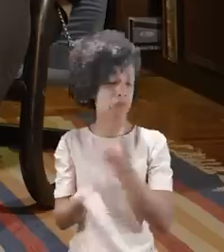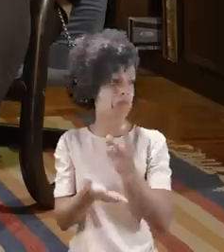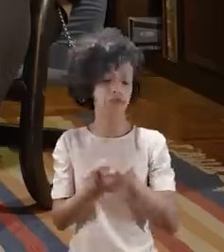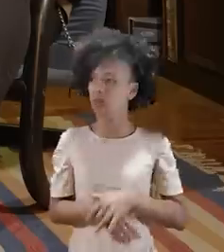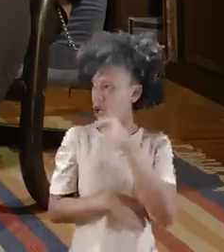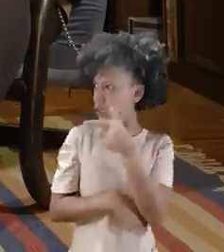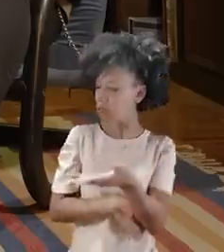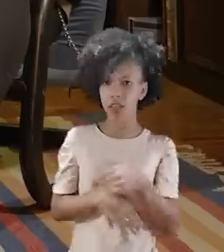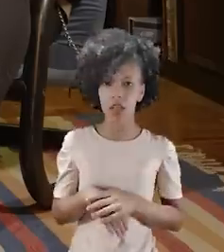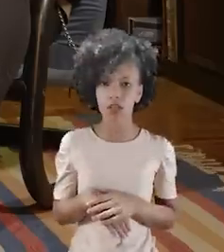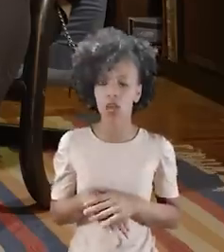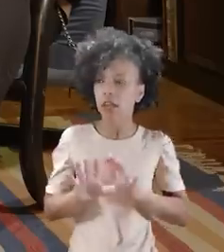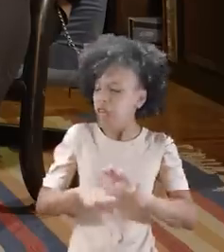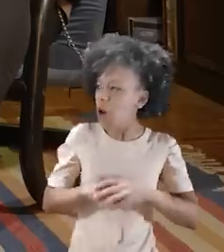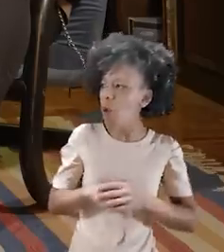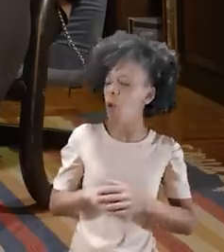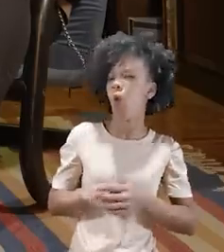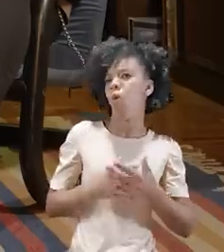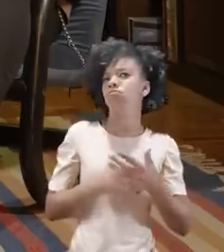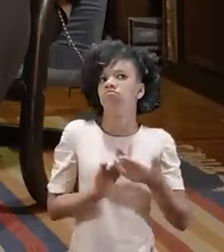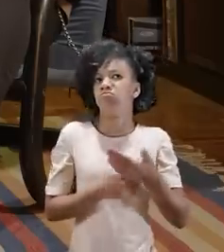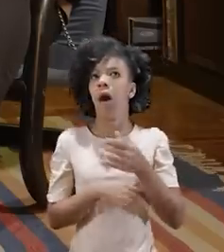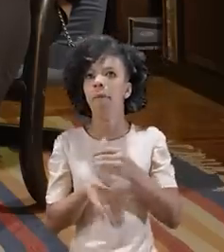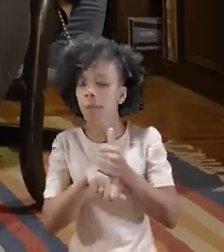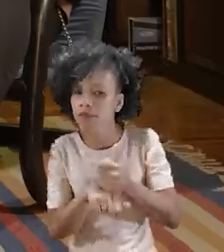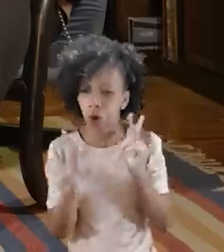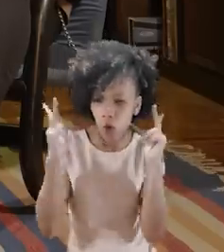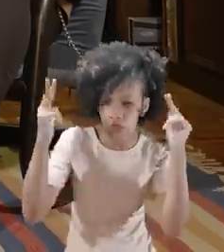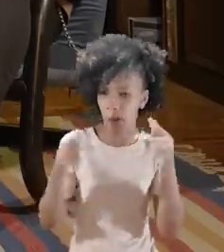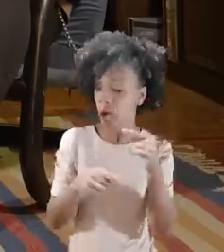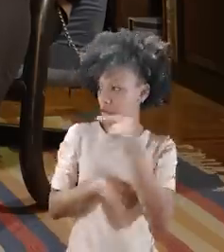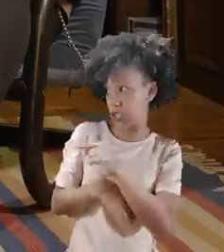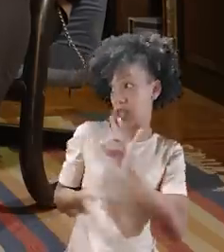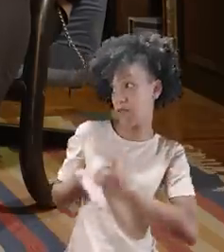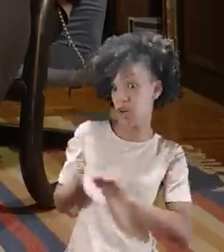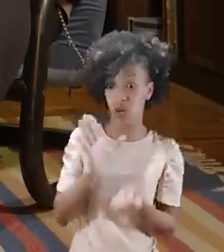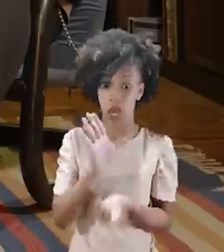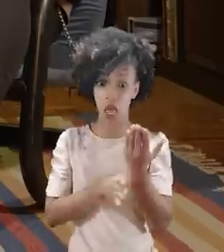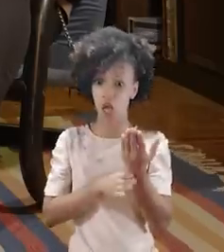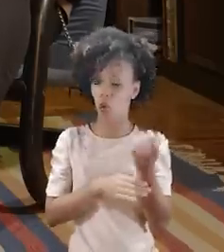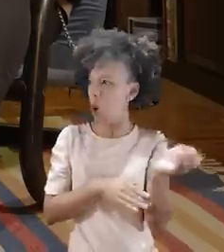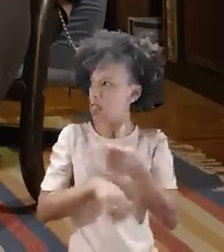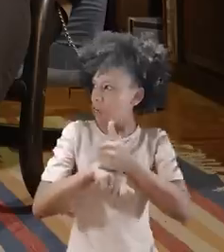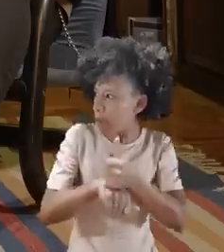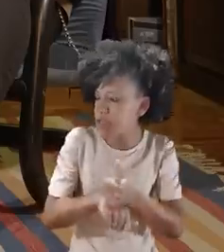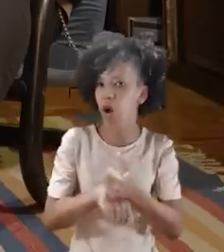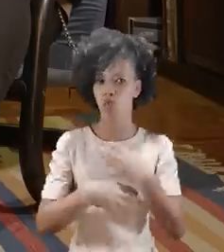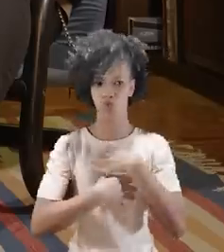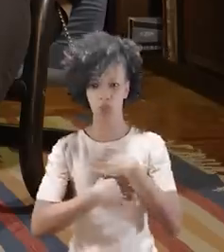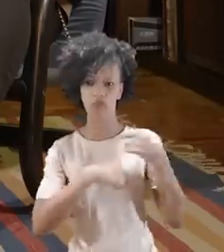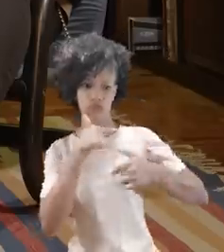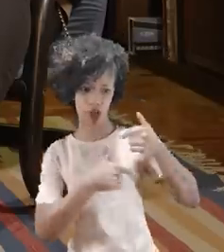padrão sempre olha que querem se ele quer ver o cara que corta o cabelo de uma você faz você na verdade está criando uma nova profissão